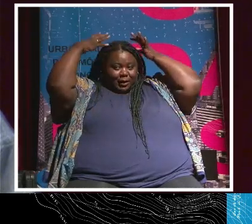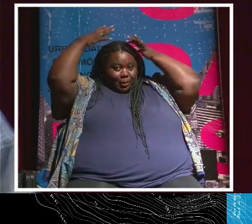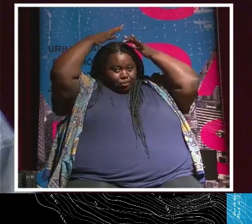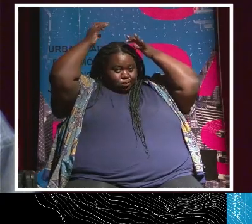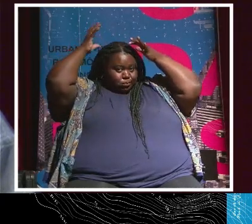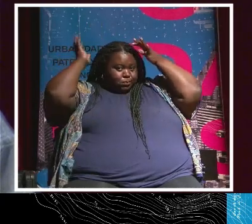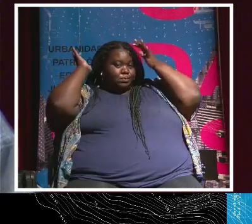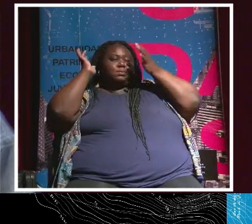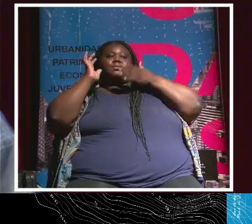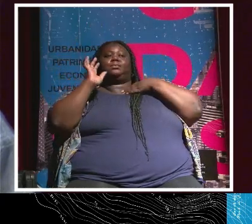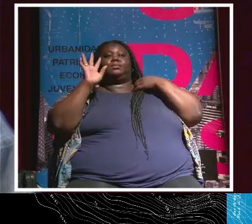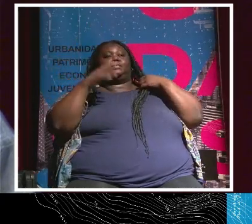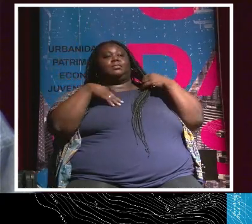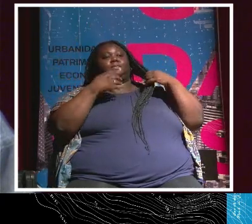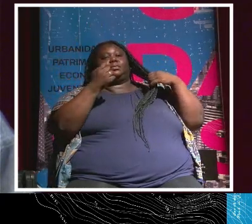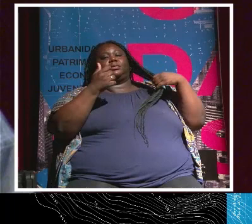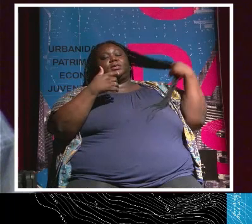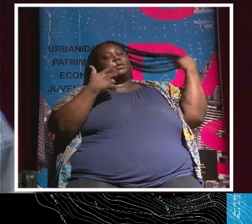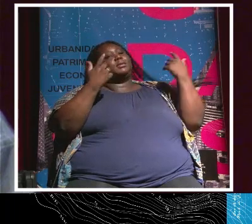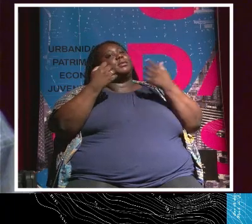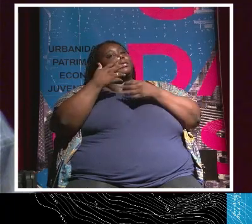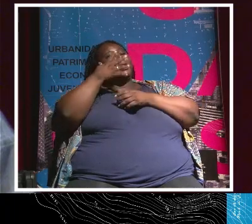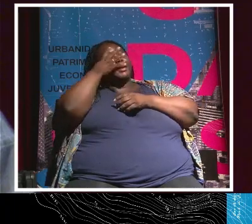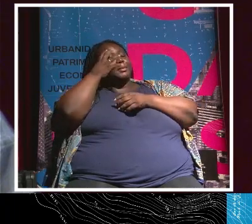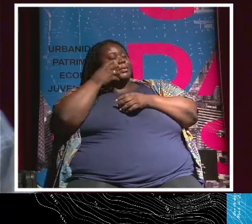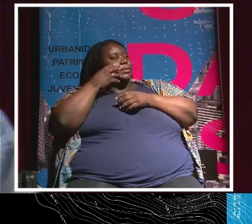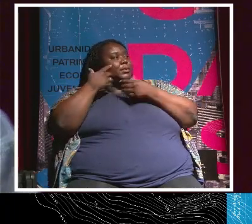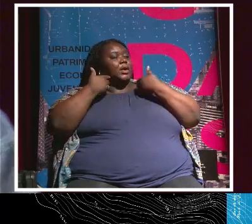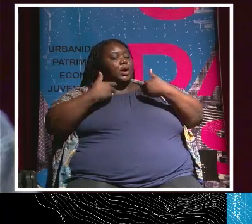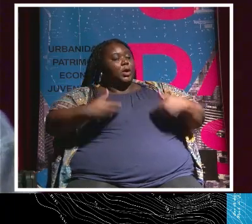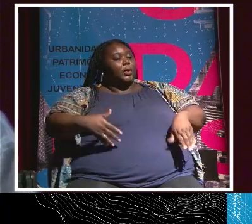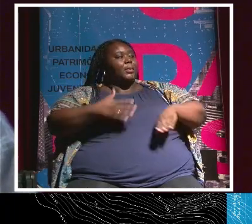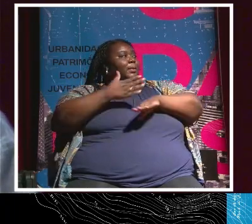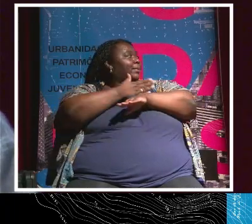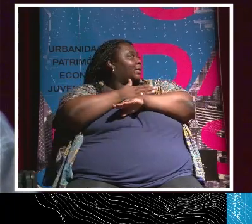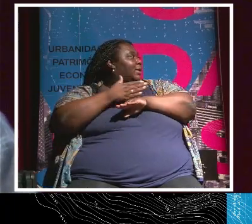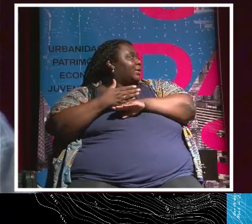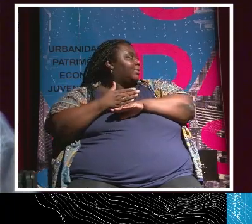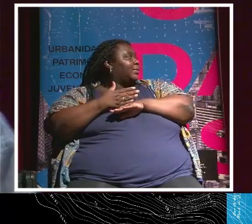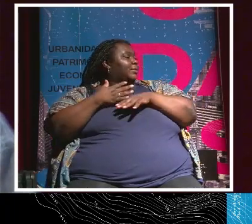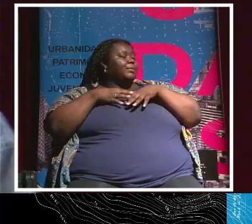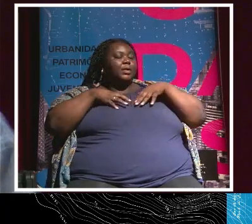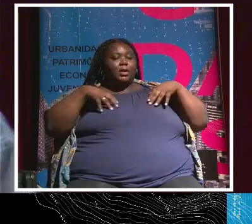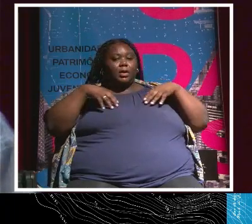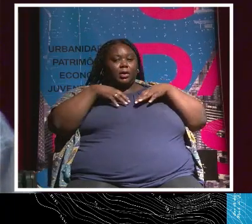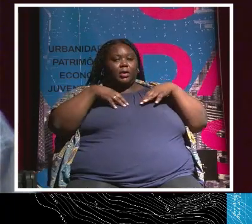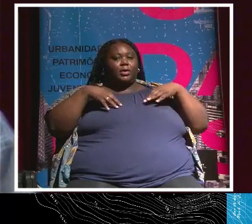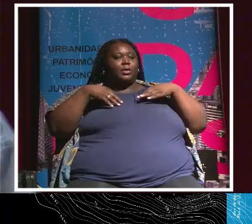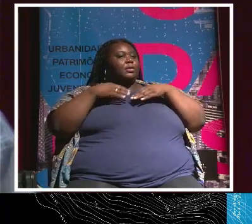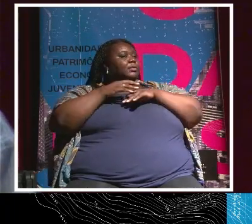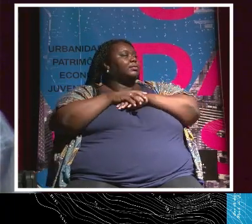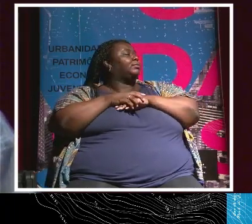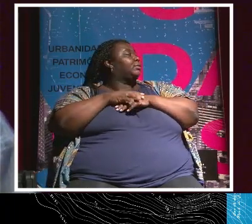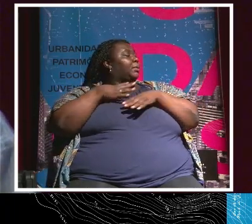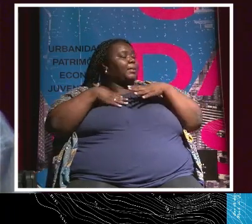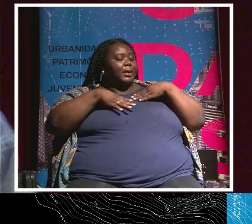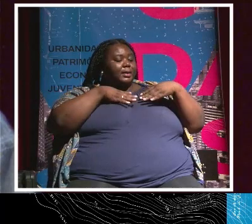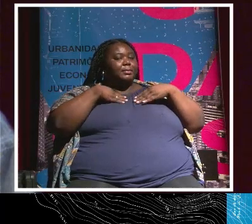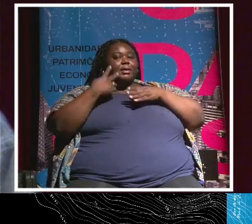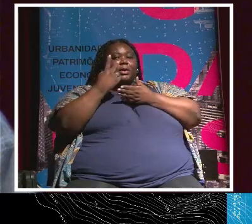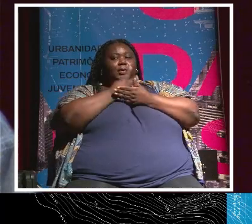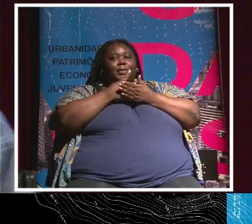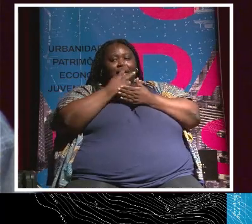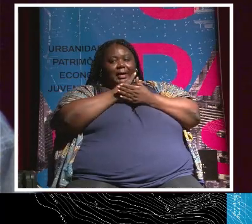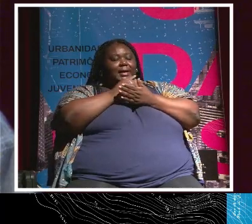fofinho, e com um pouquinho de cabelo no rosto, com roupinha branca, com uma estampinha bogolã, que é uma coisinha